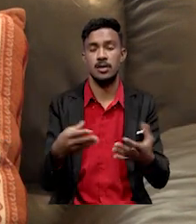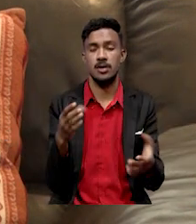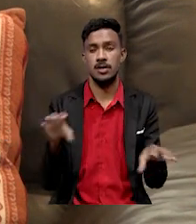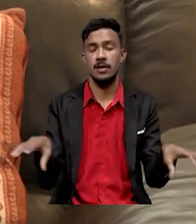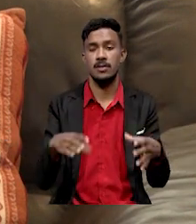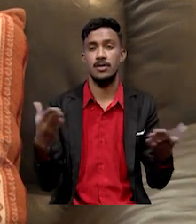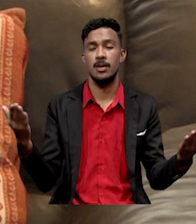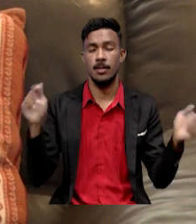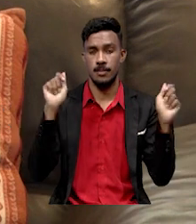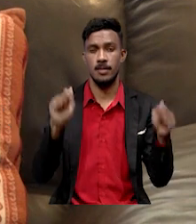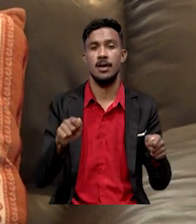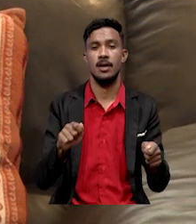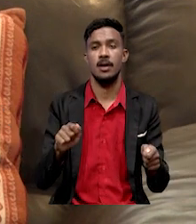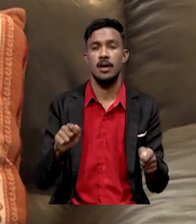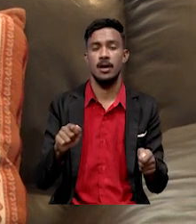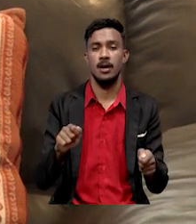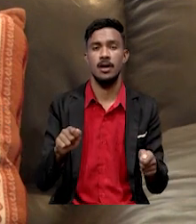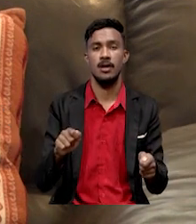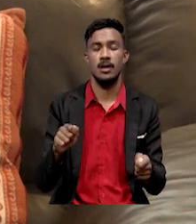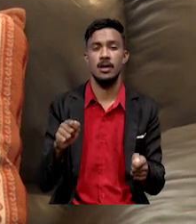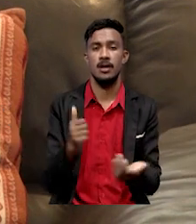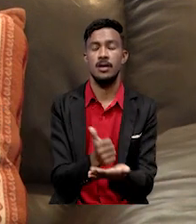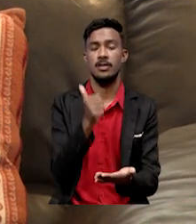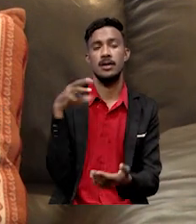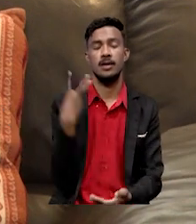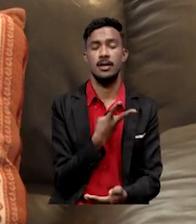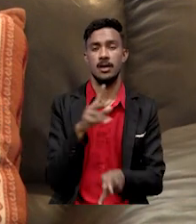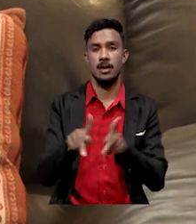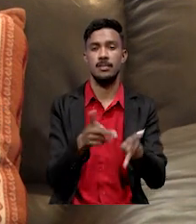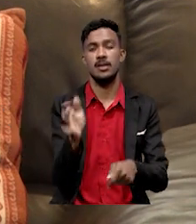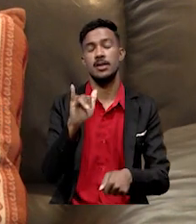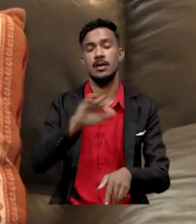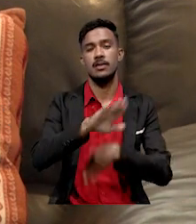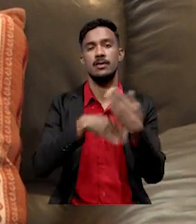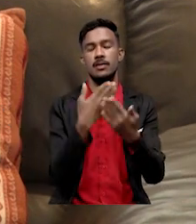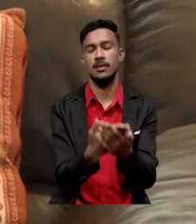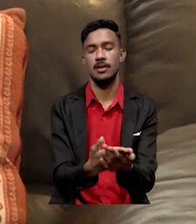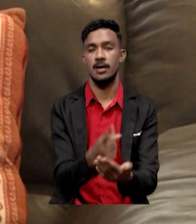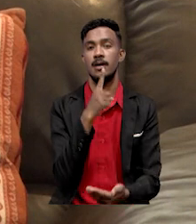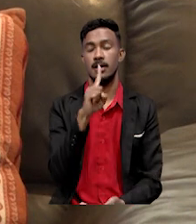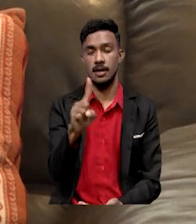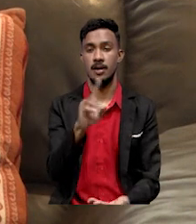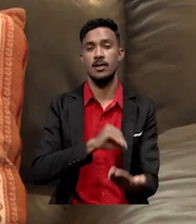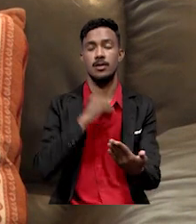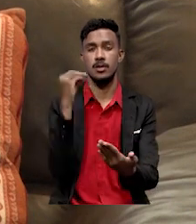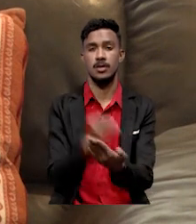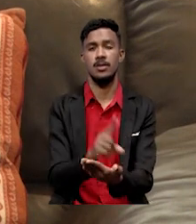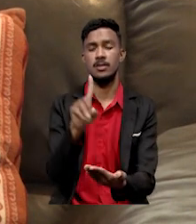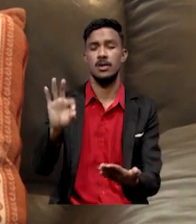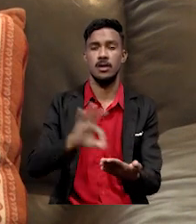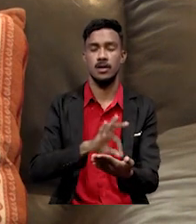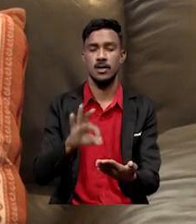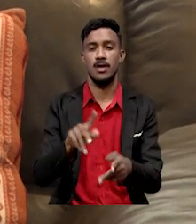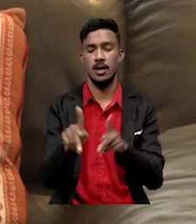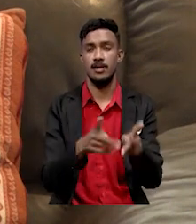ver qualifica itne emasen, né? Qualifica itne emasen, né? E não é objetivo tal assim, né? Objetivo mesmo para